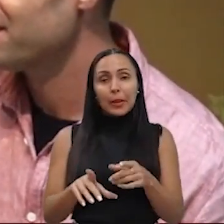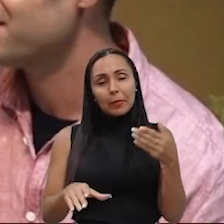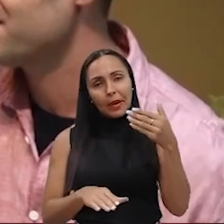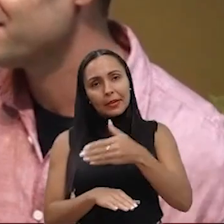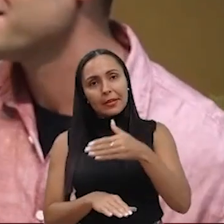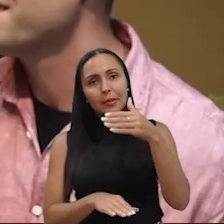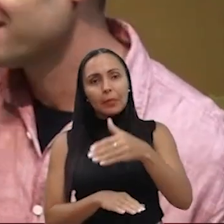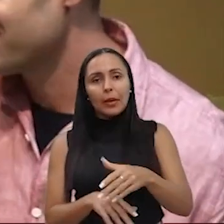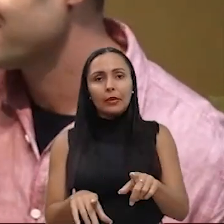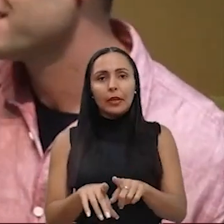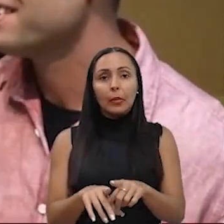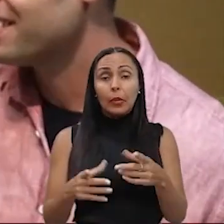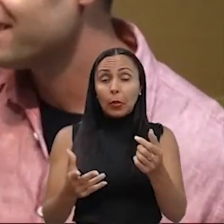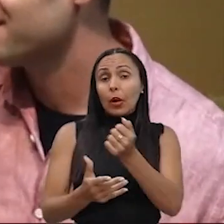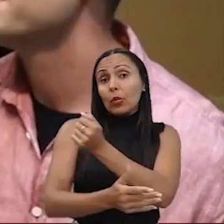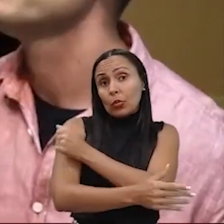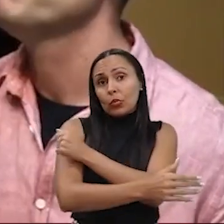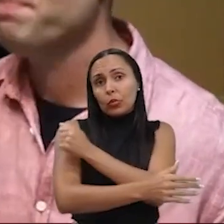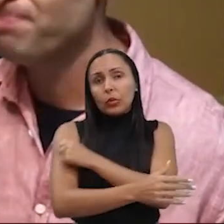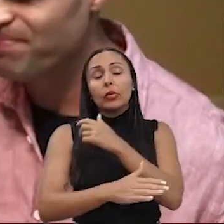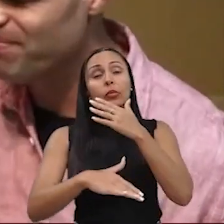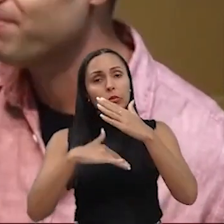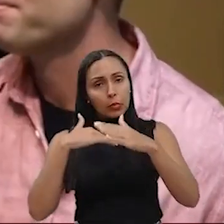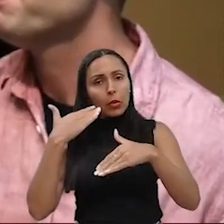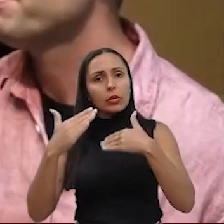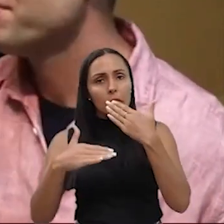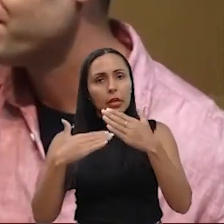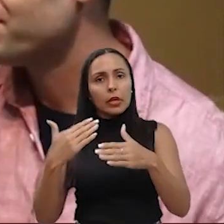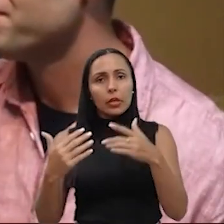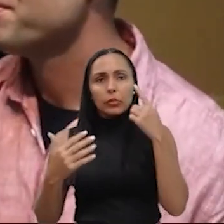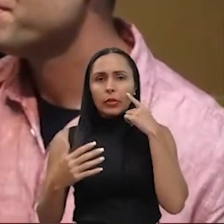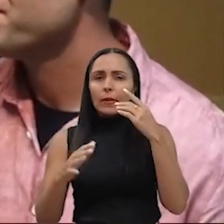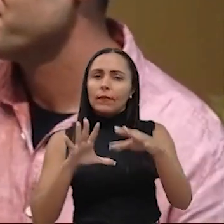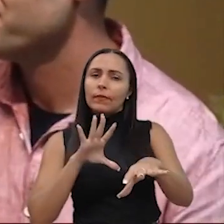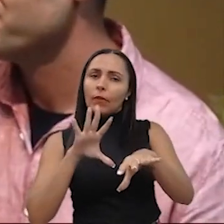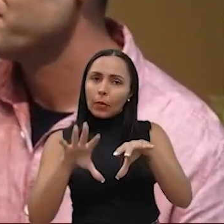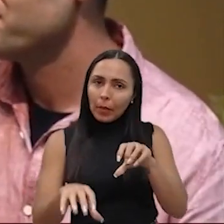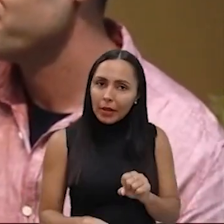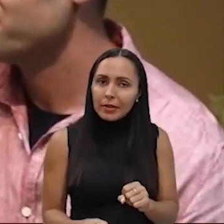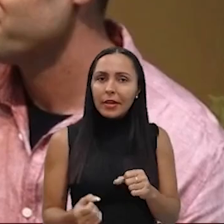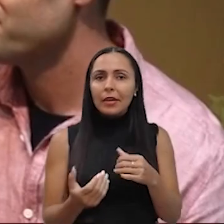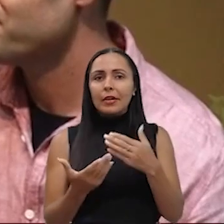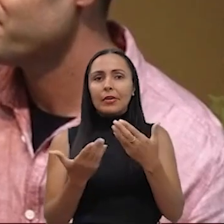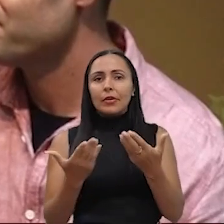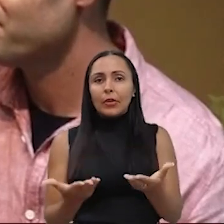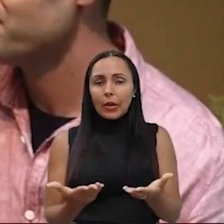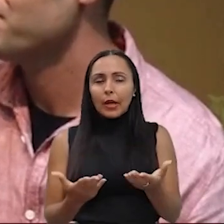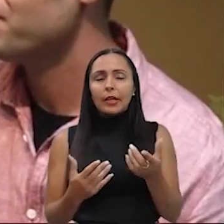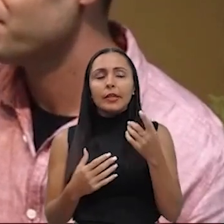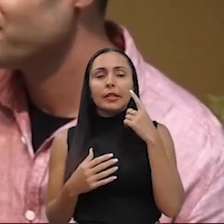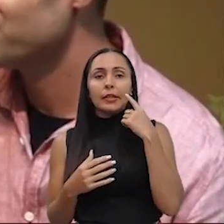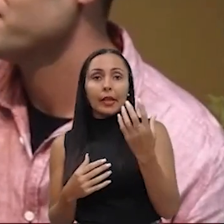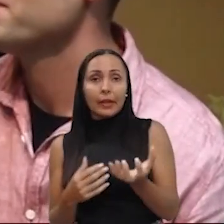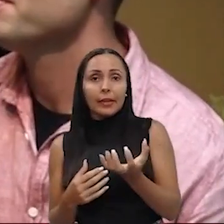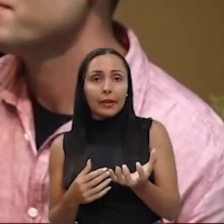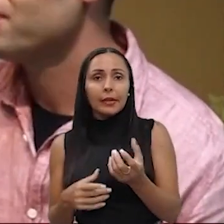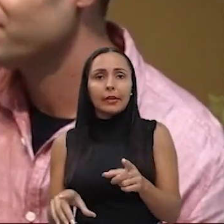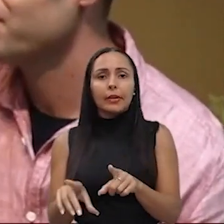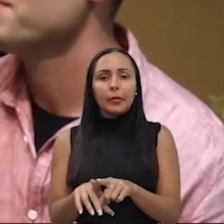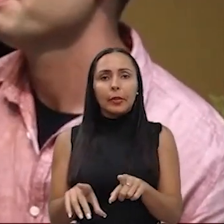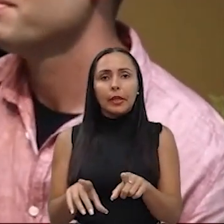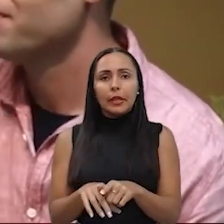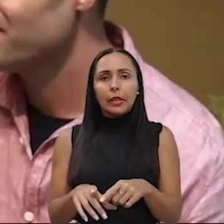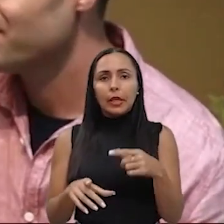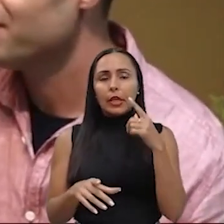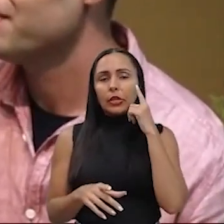sobretudo para os estudantes que estão nesse processo aí de formação, não é, e querem, de certa forma, também estarem ocupando